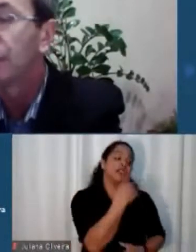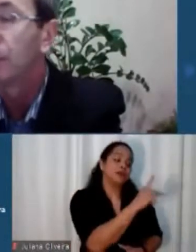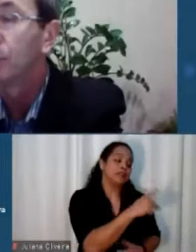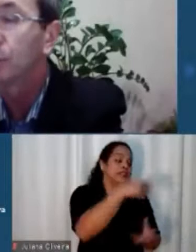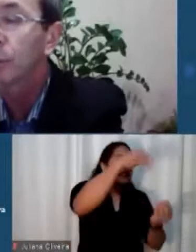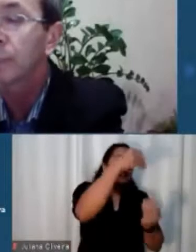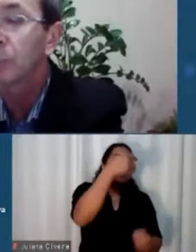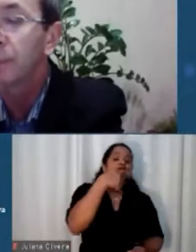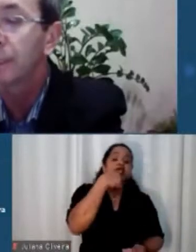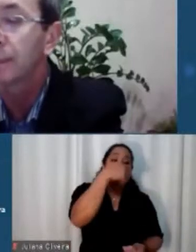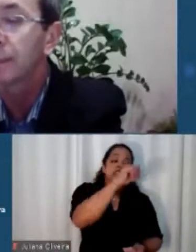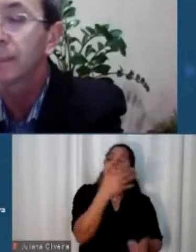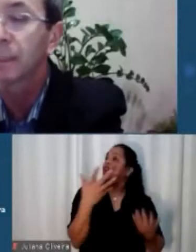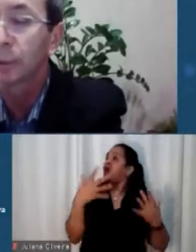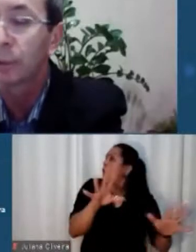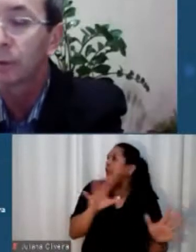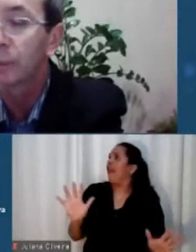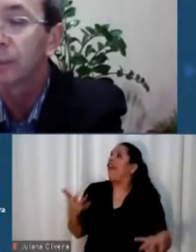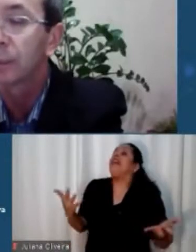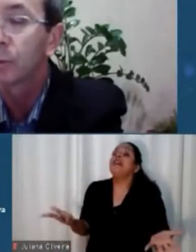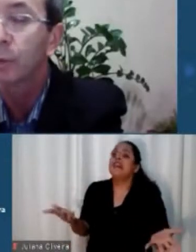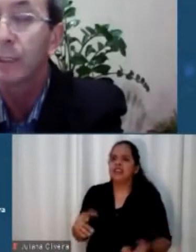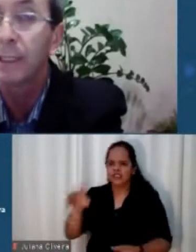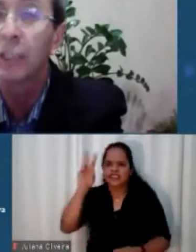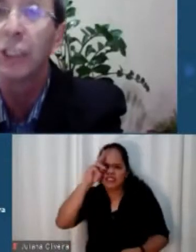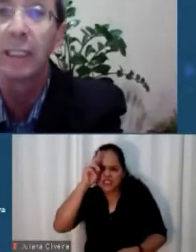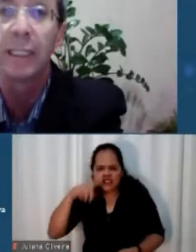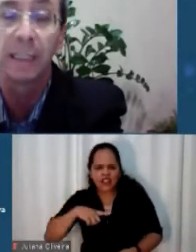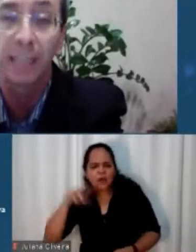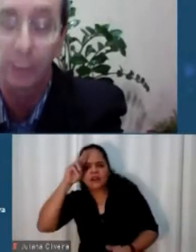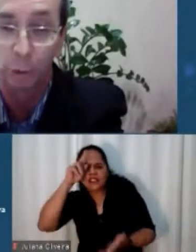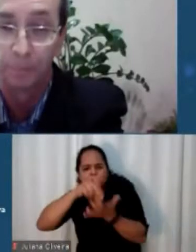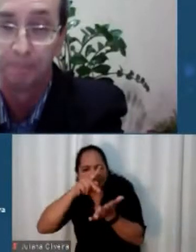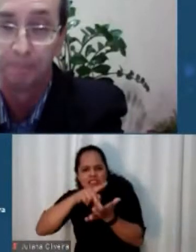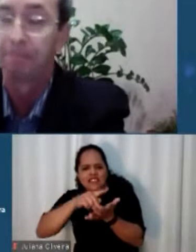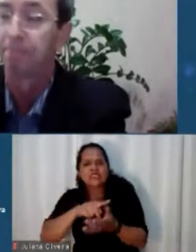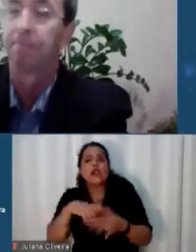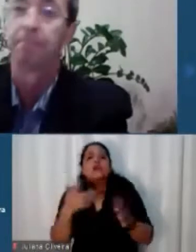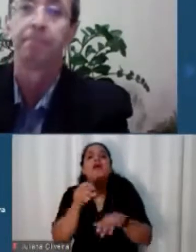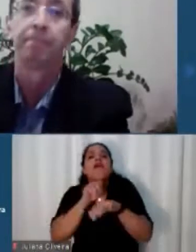tem experiência nessas situações? Qual seria a dica nesse caso?